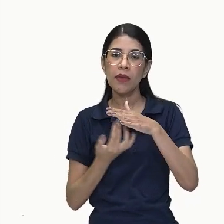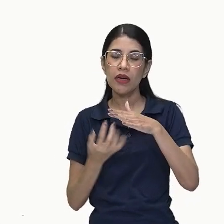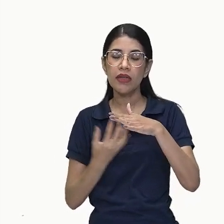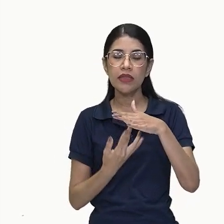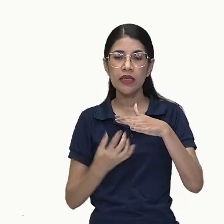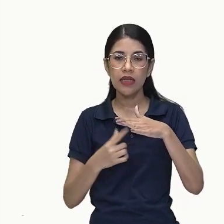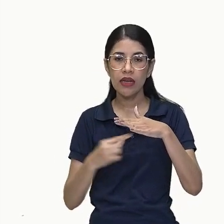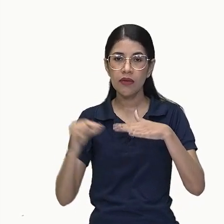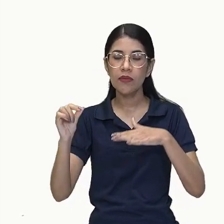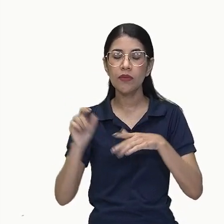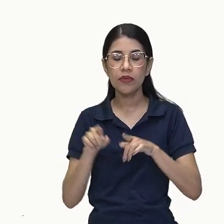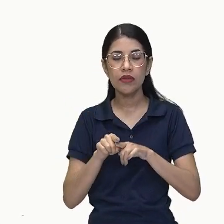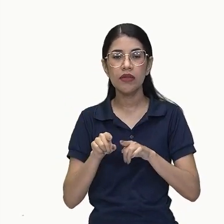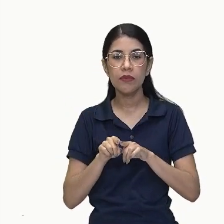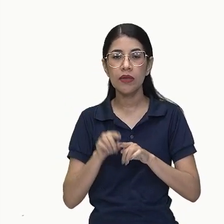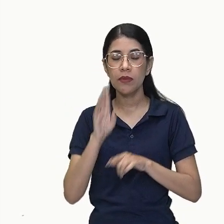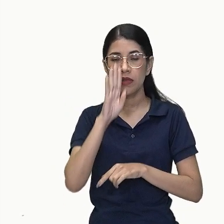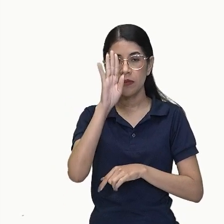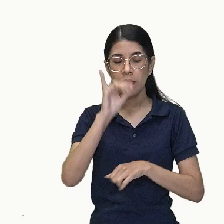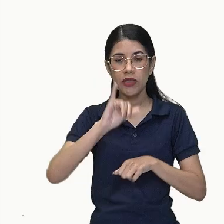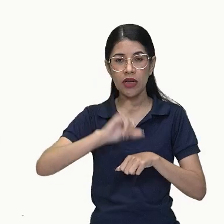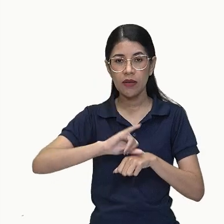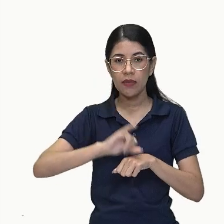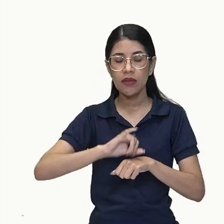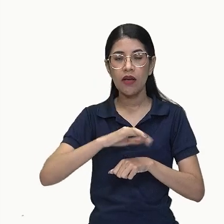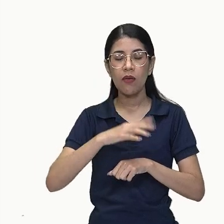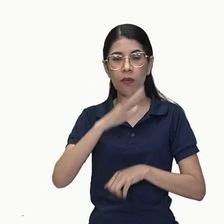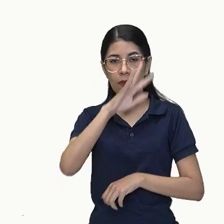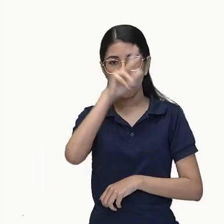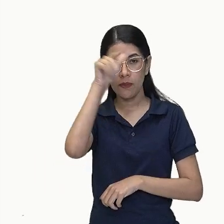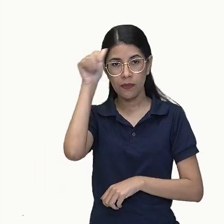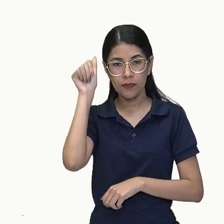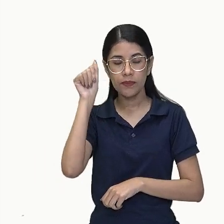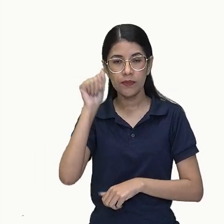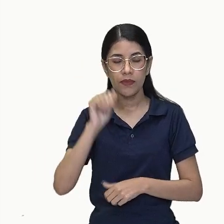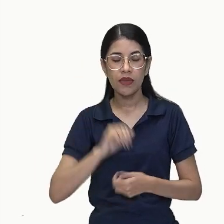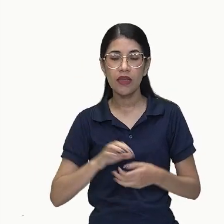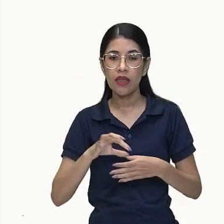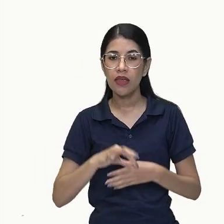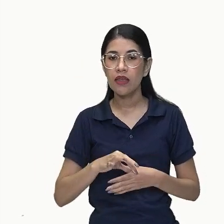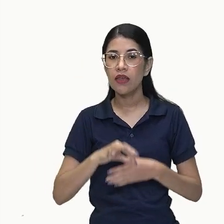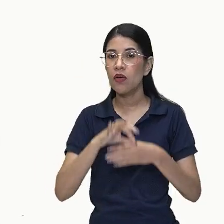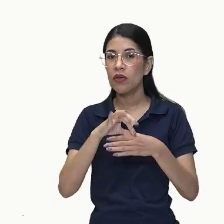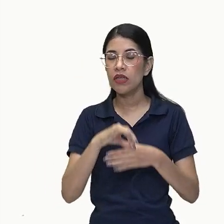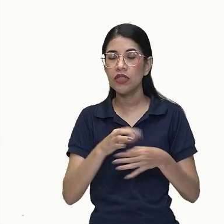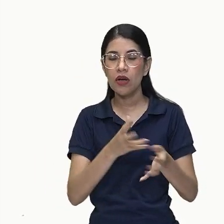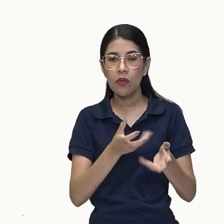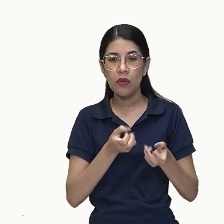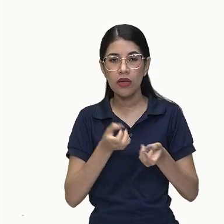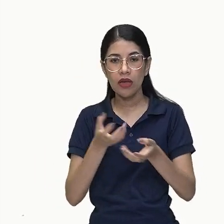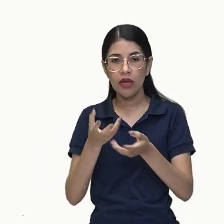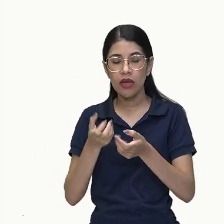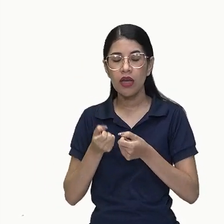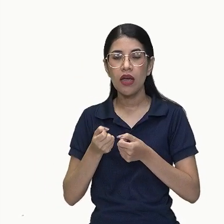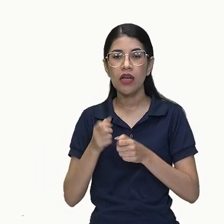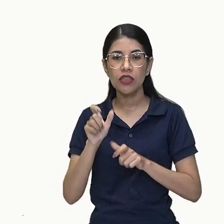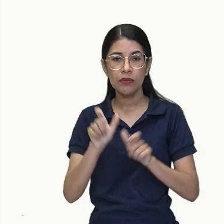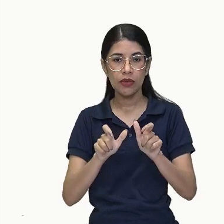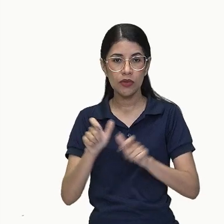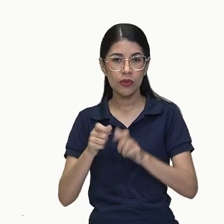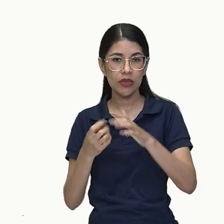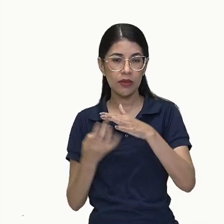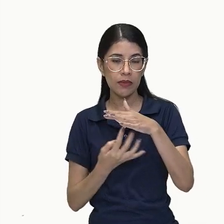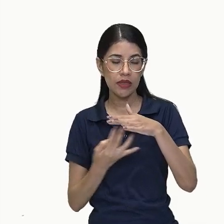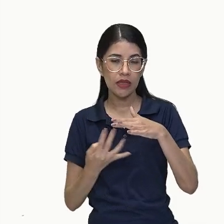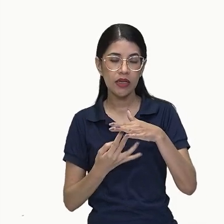norte, com destaque para a capital, Manaus, que lidera o acolhimento de estrangeiros fora da